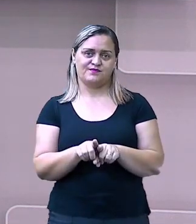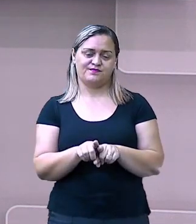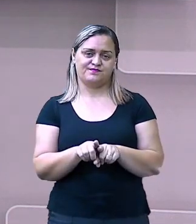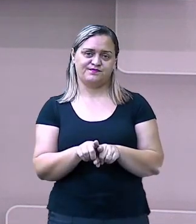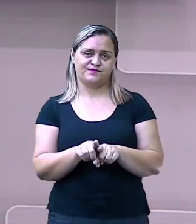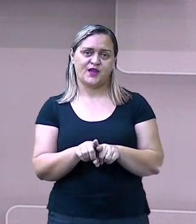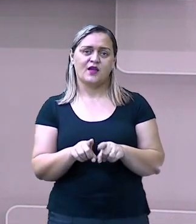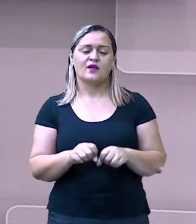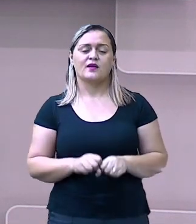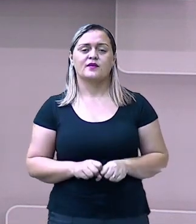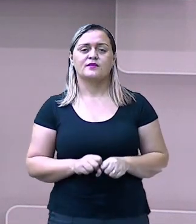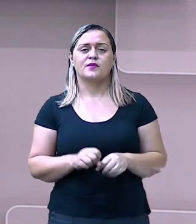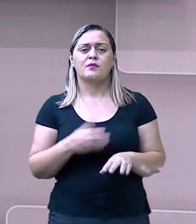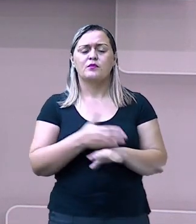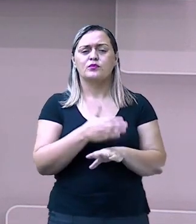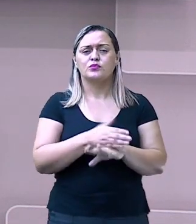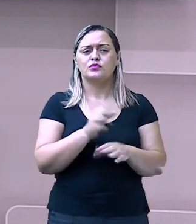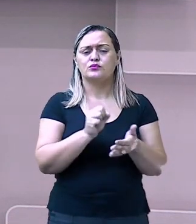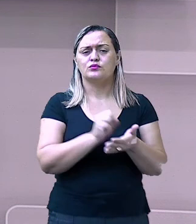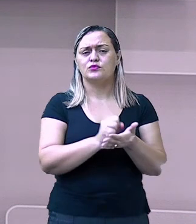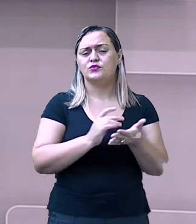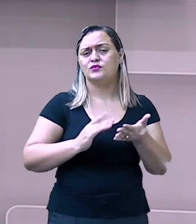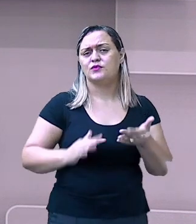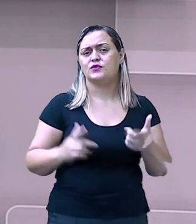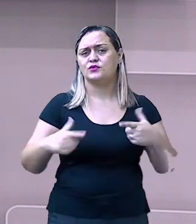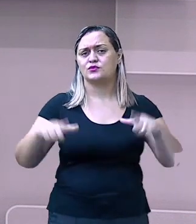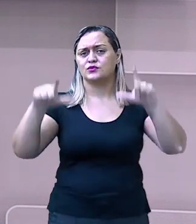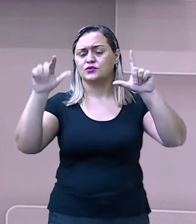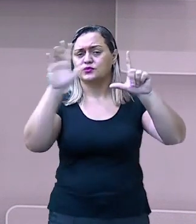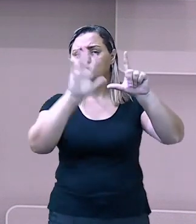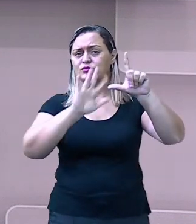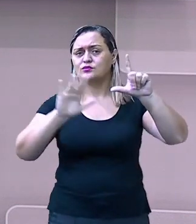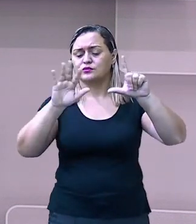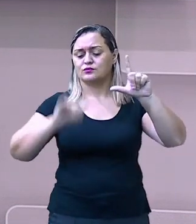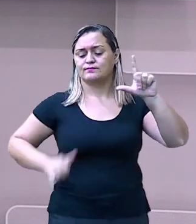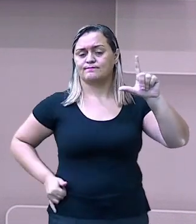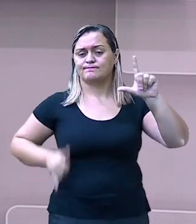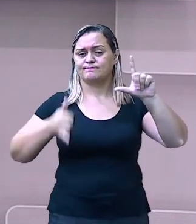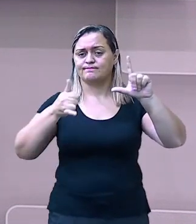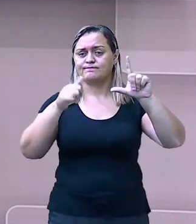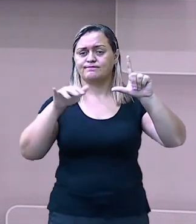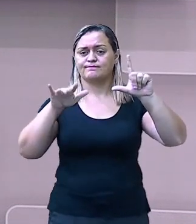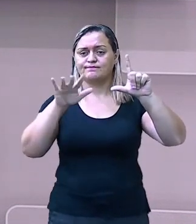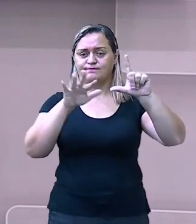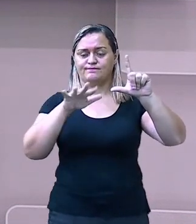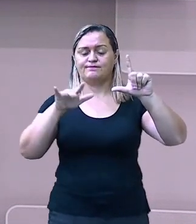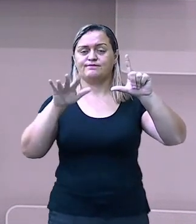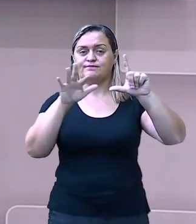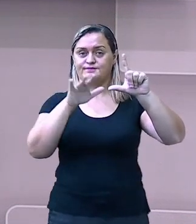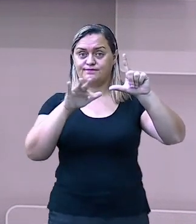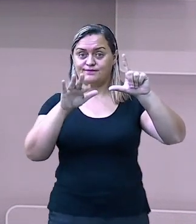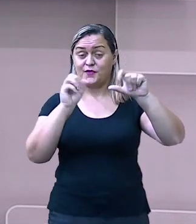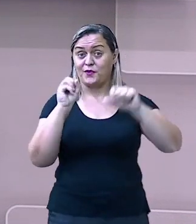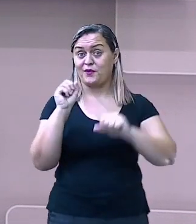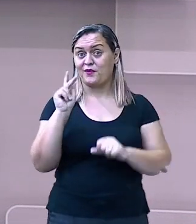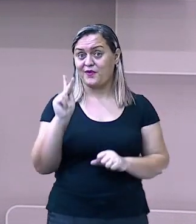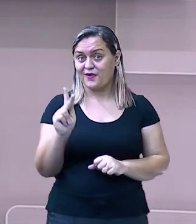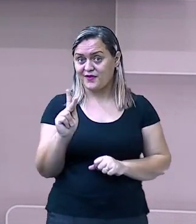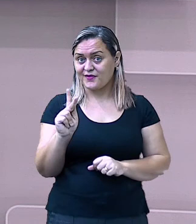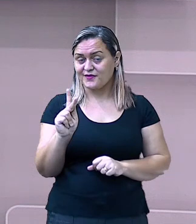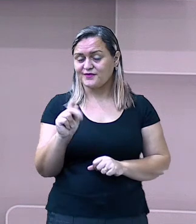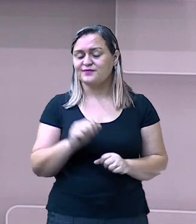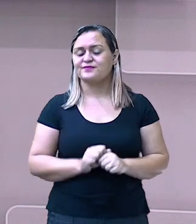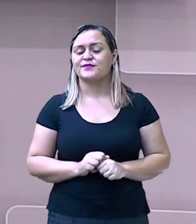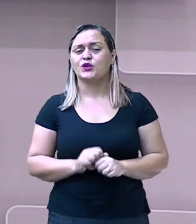nossas atividades na plataforma SMED-GV, aponte a câmera do seu celular na imagem que aparece no canto da tela. Acesse as nossas